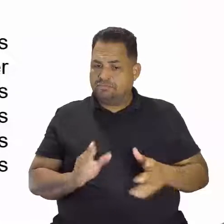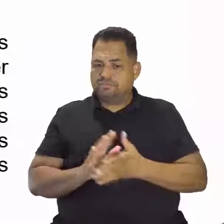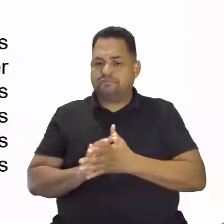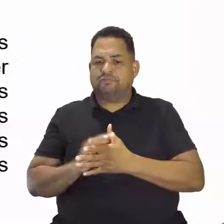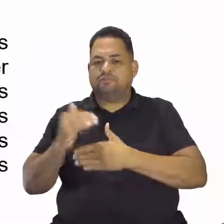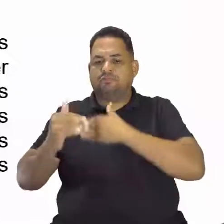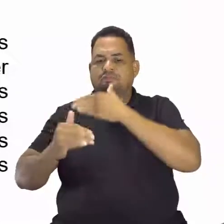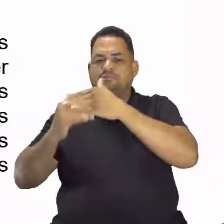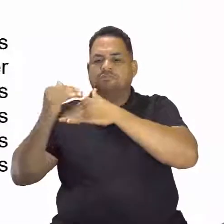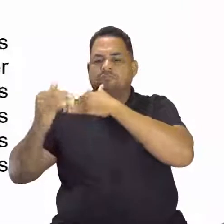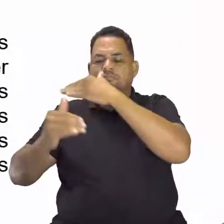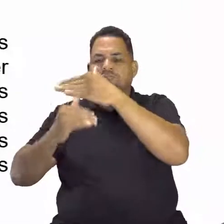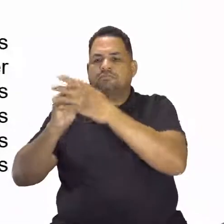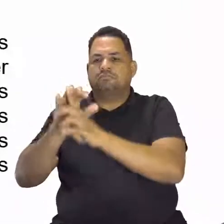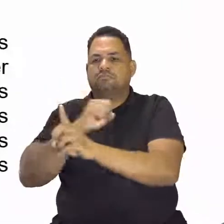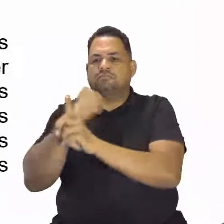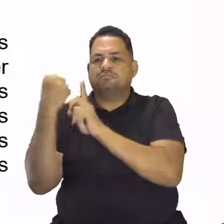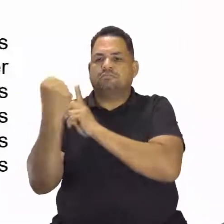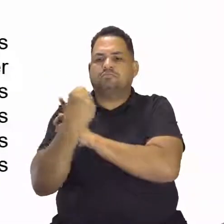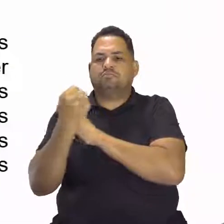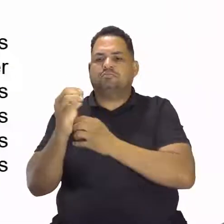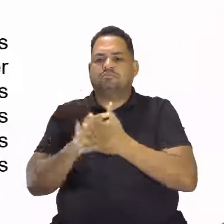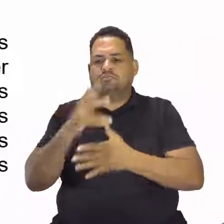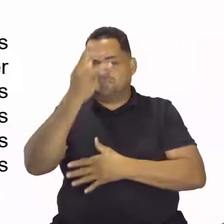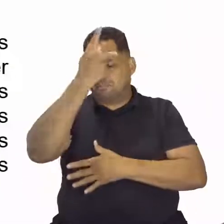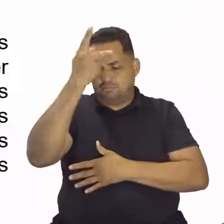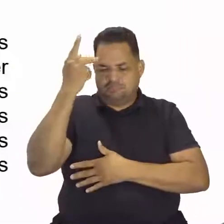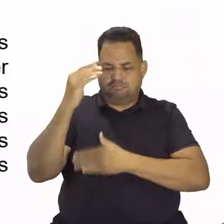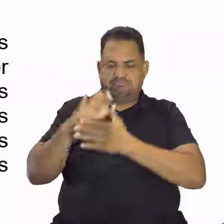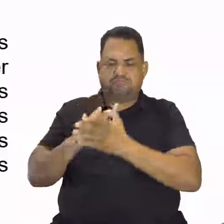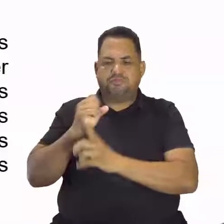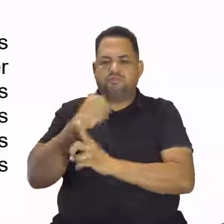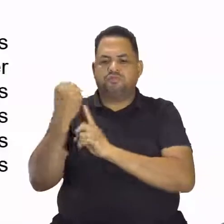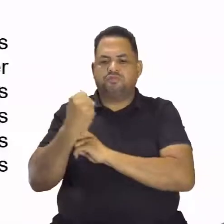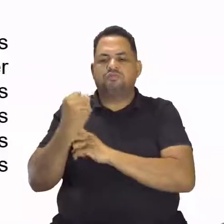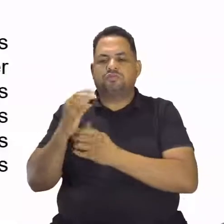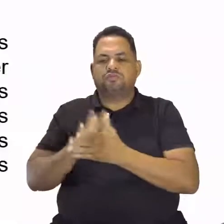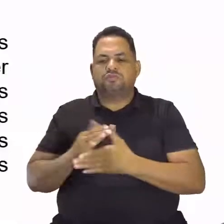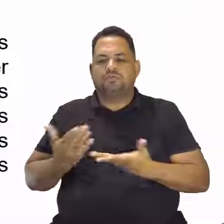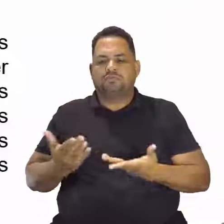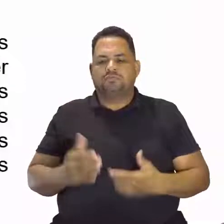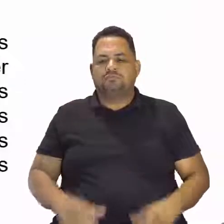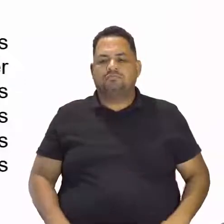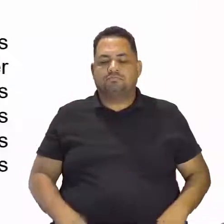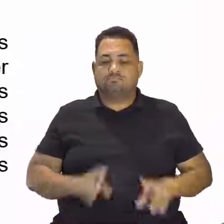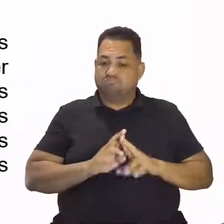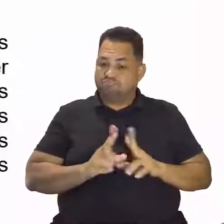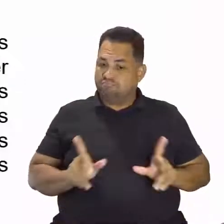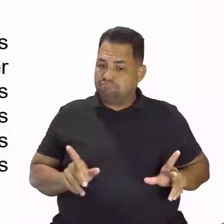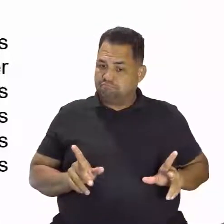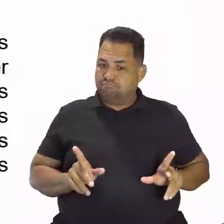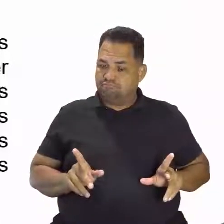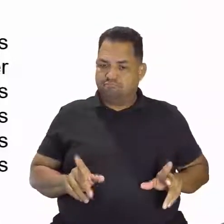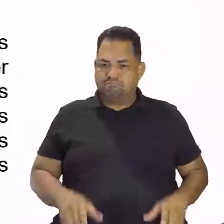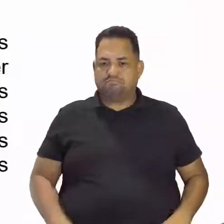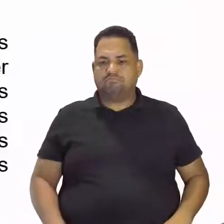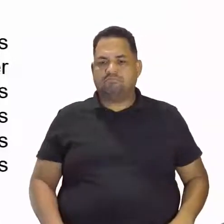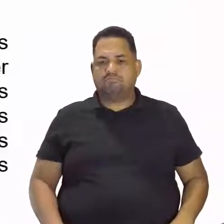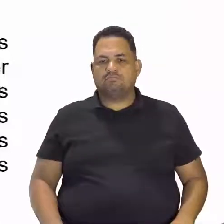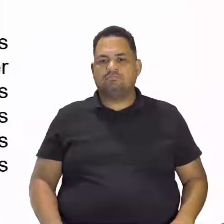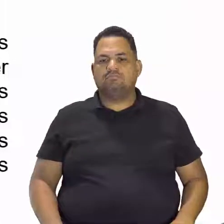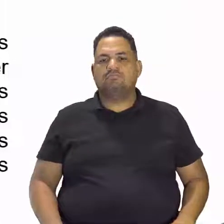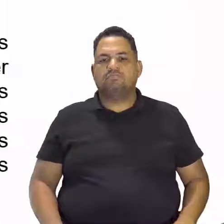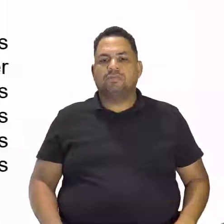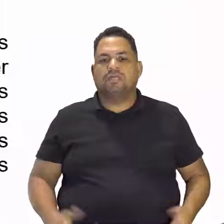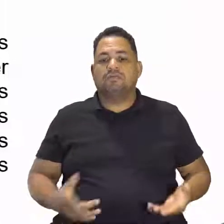não quer dizer que as pessoas, o social vai ser atendido. Isso é um dos grandes